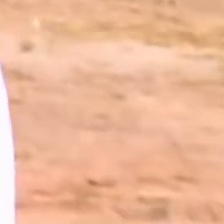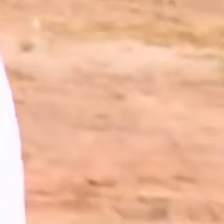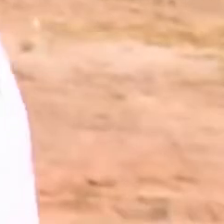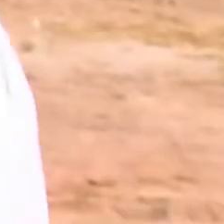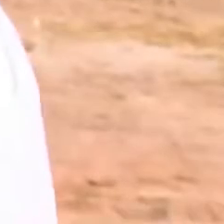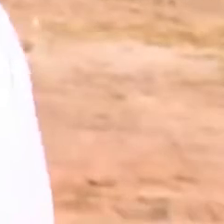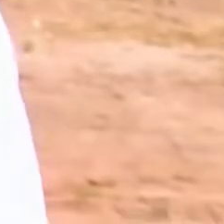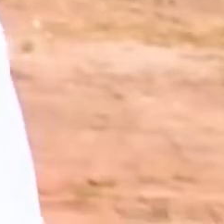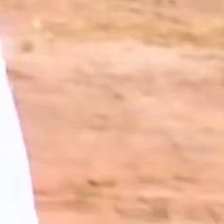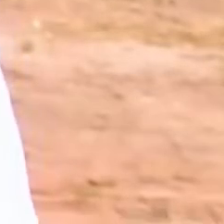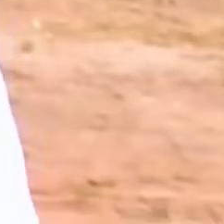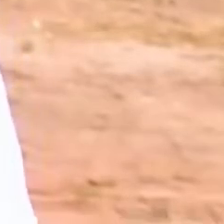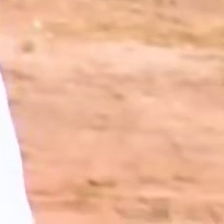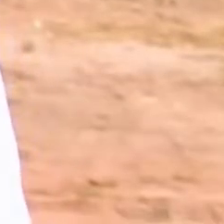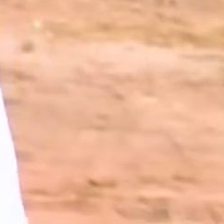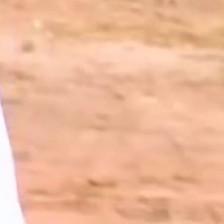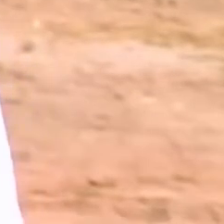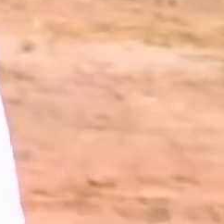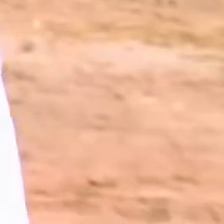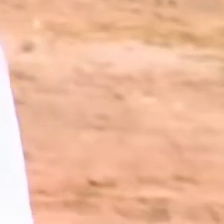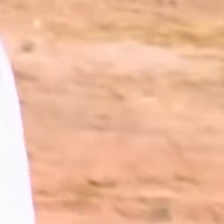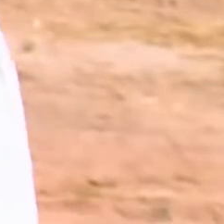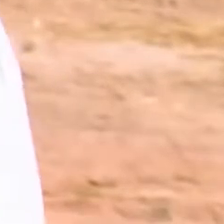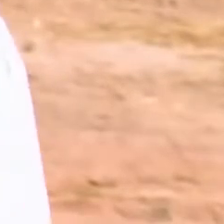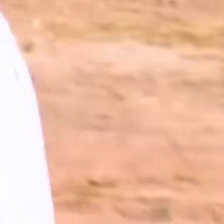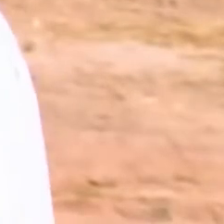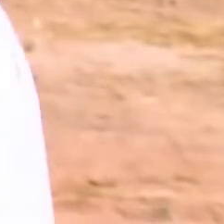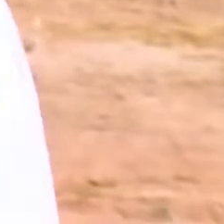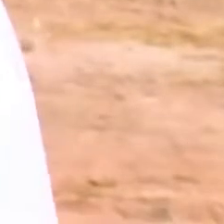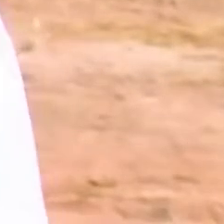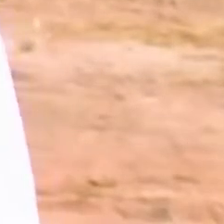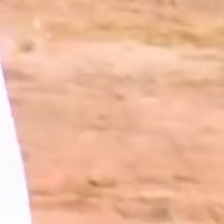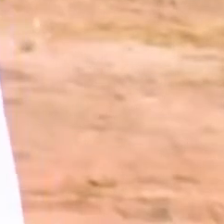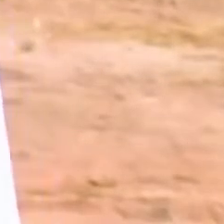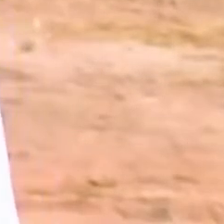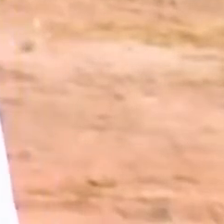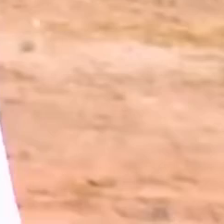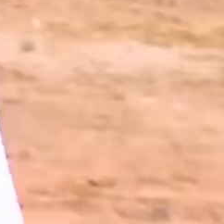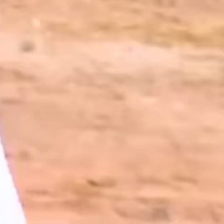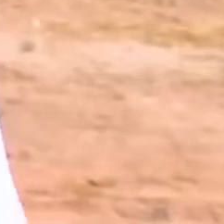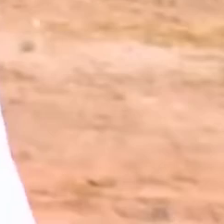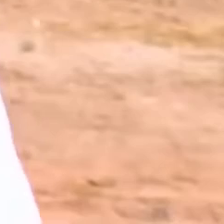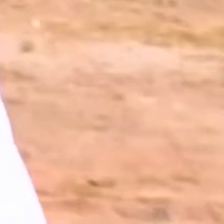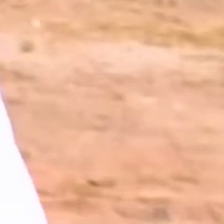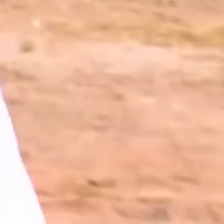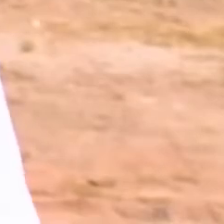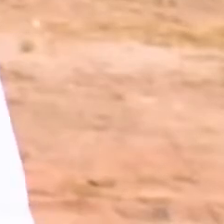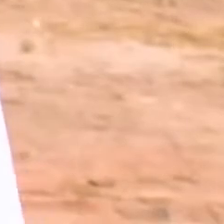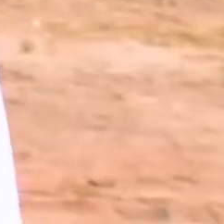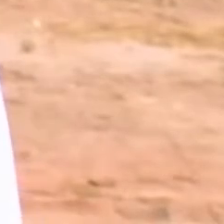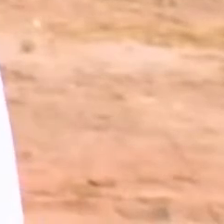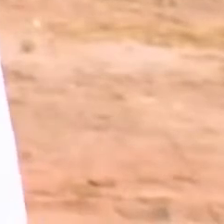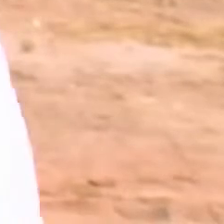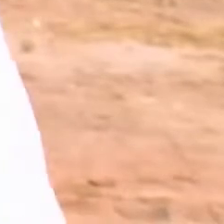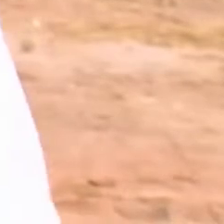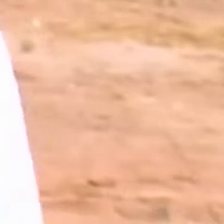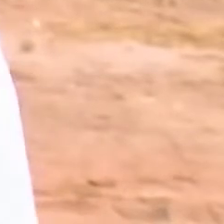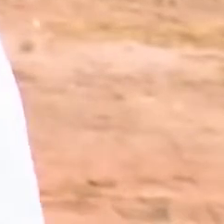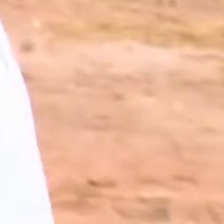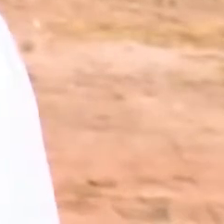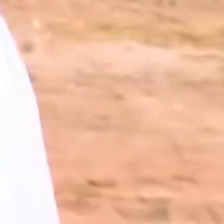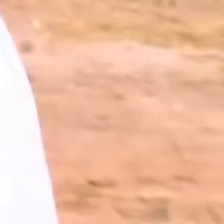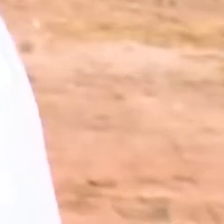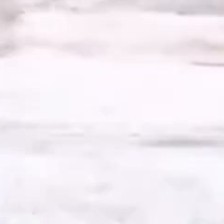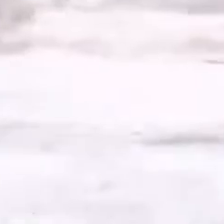calçada para os pedestres. Então vai ser 3,4 km que vai trazer saúde e principalmente também a valorização aqui de todo o